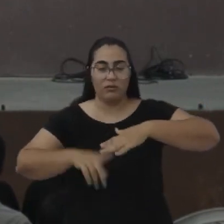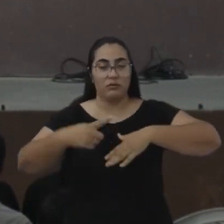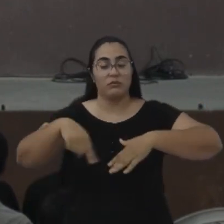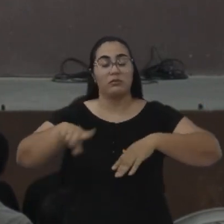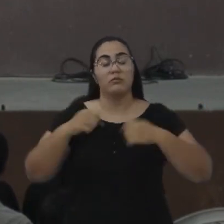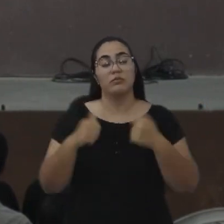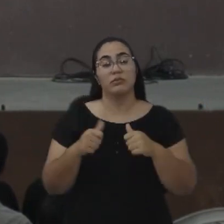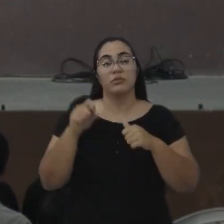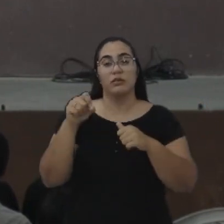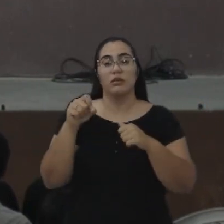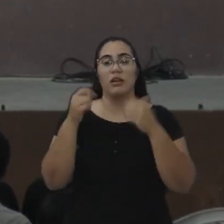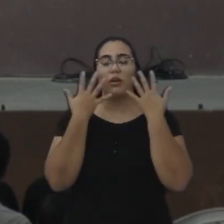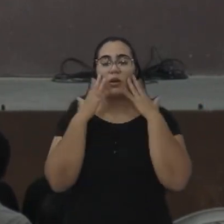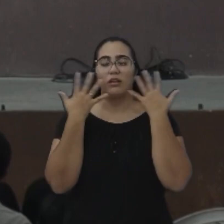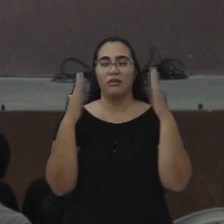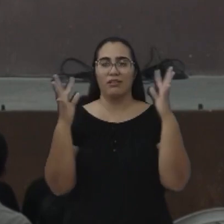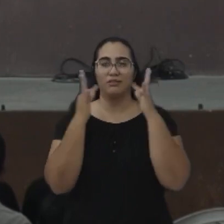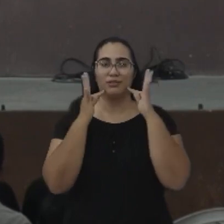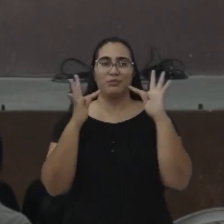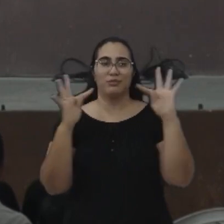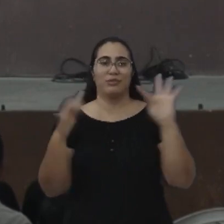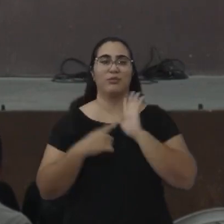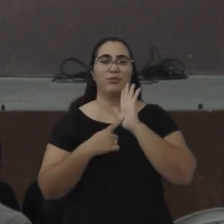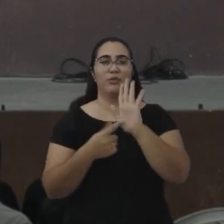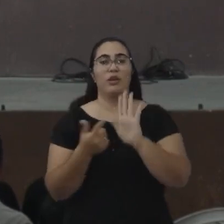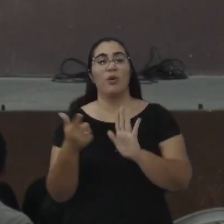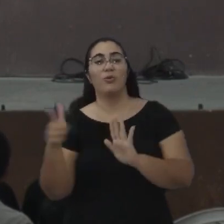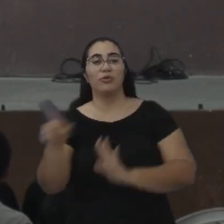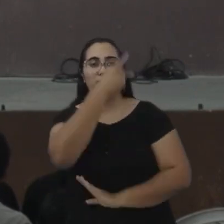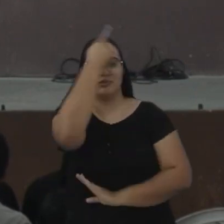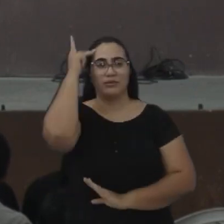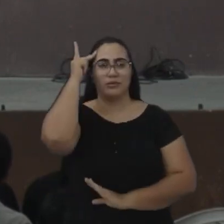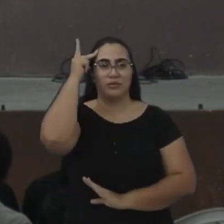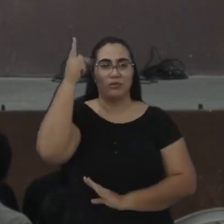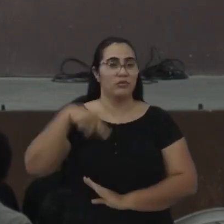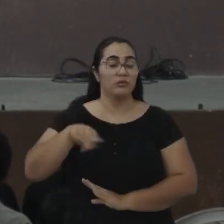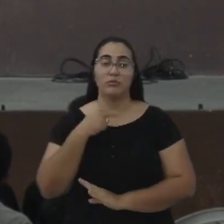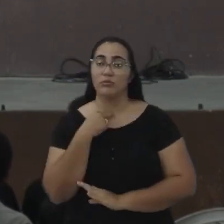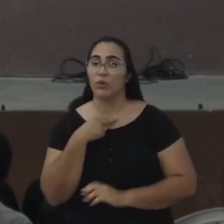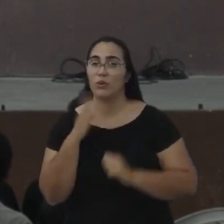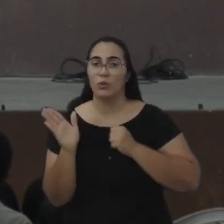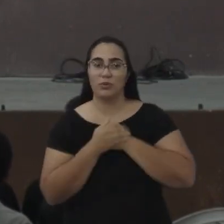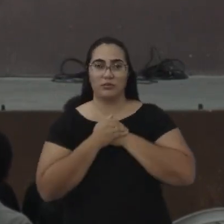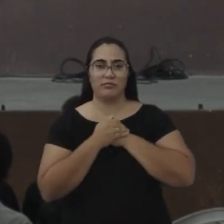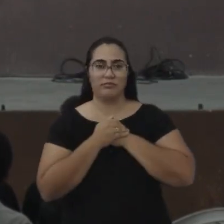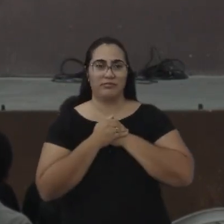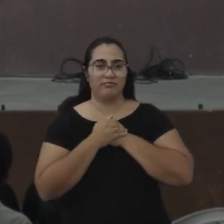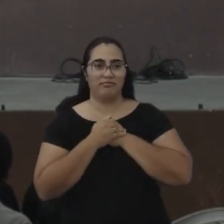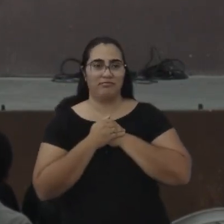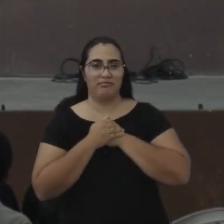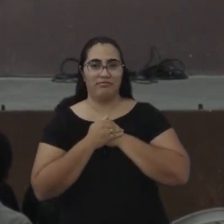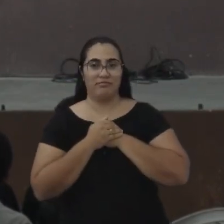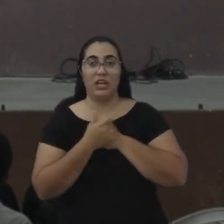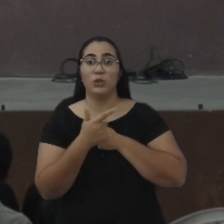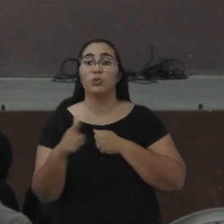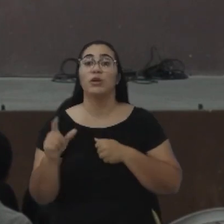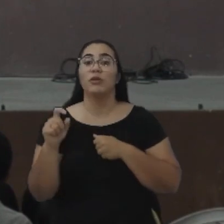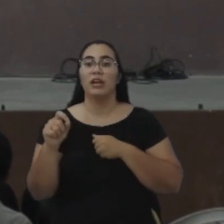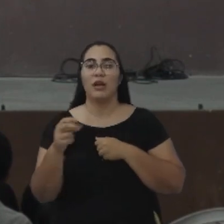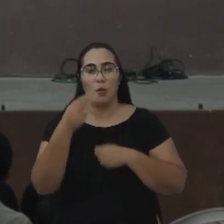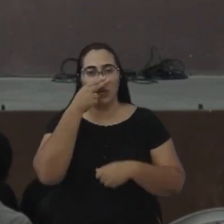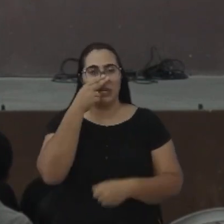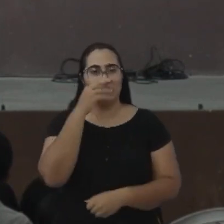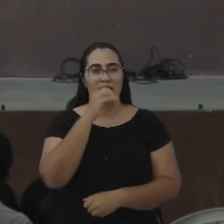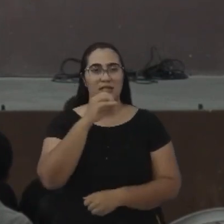que ilumine outros. Então não se esconda. Não existe, por esse motivo, o crente